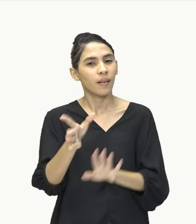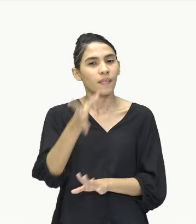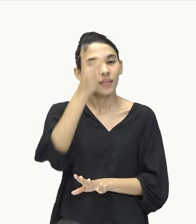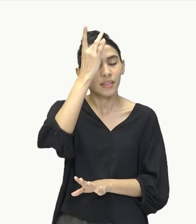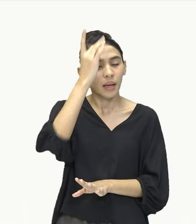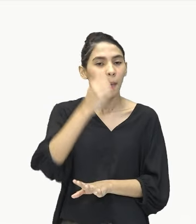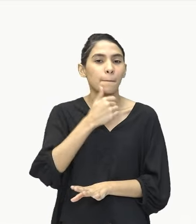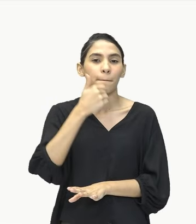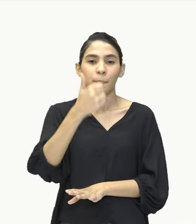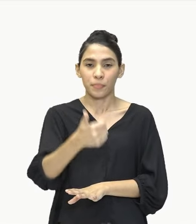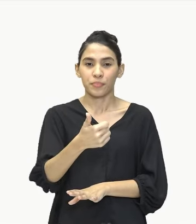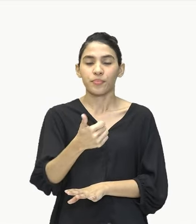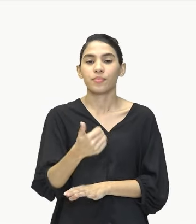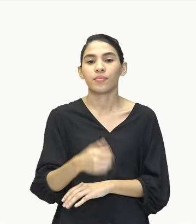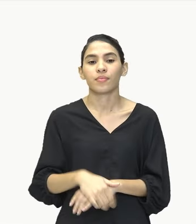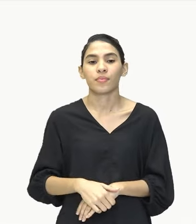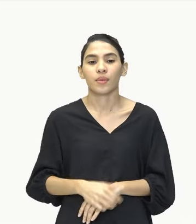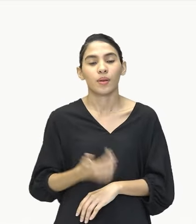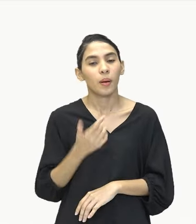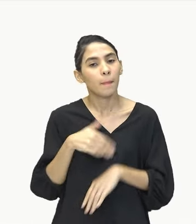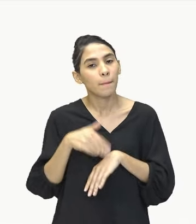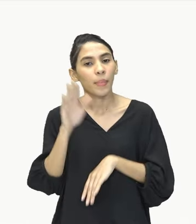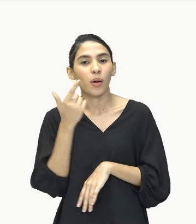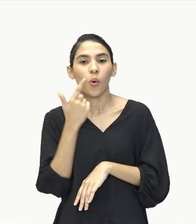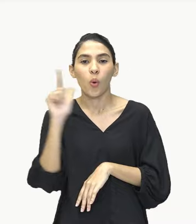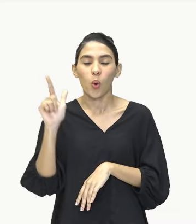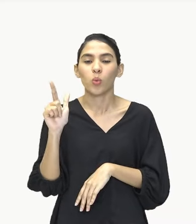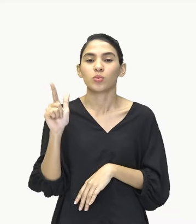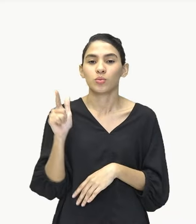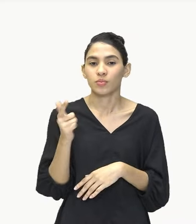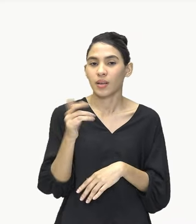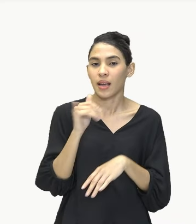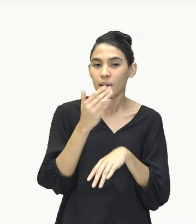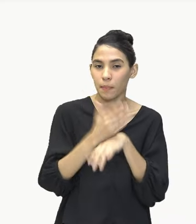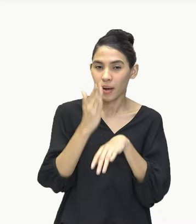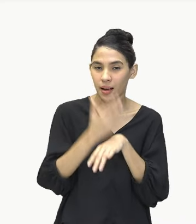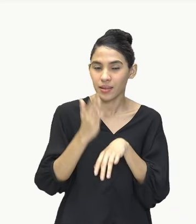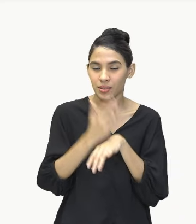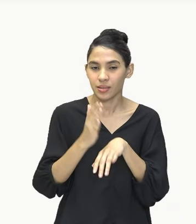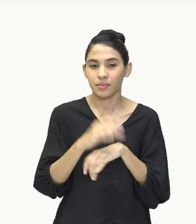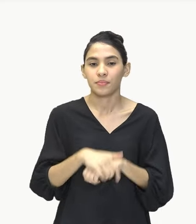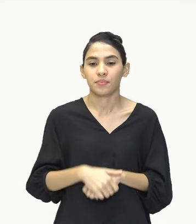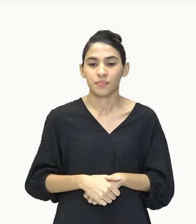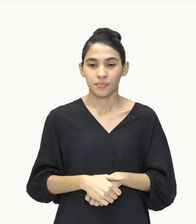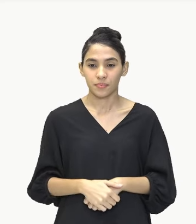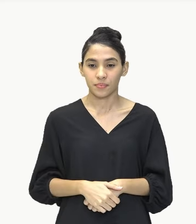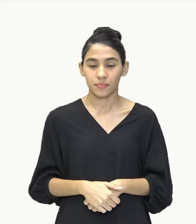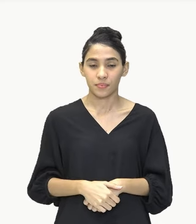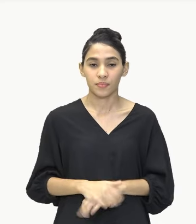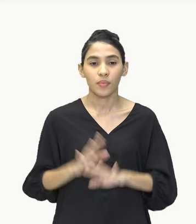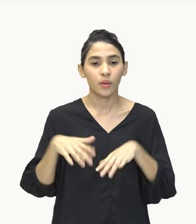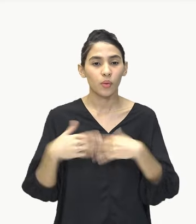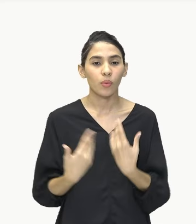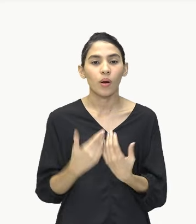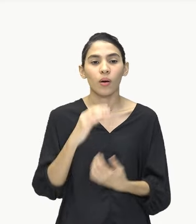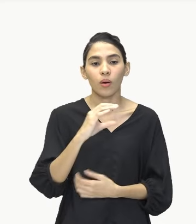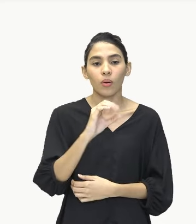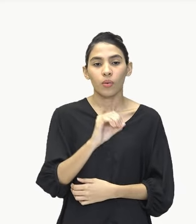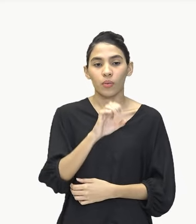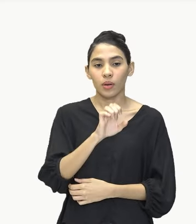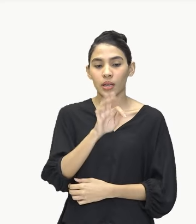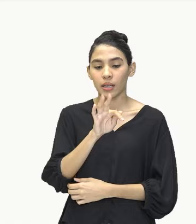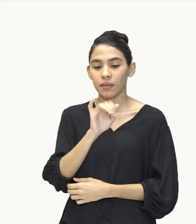melhor ainda, vamos fazer mais um exercício sobre monômio aqui, mais um exemplo. Qual o